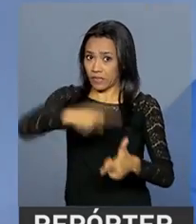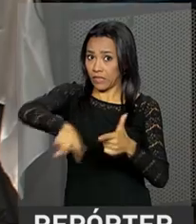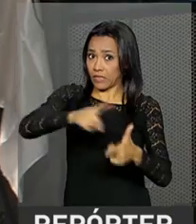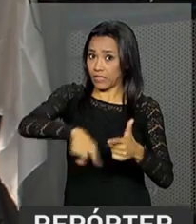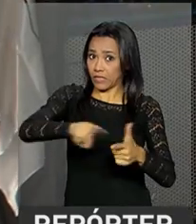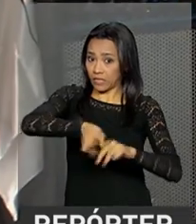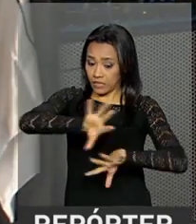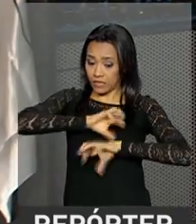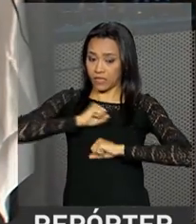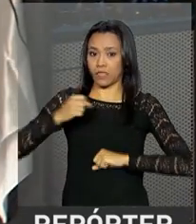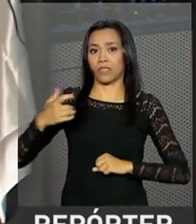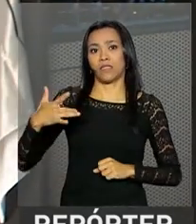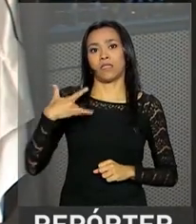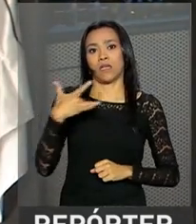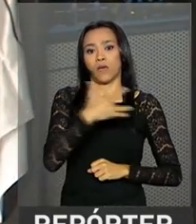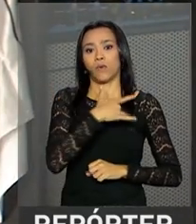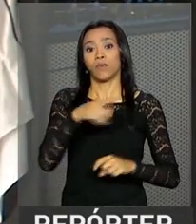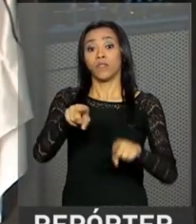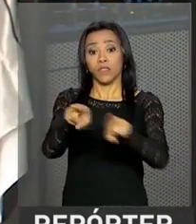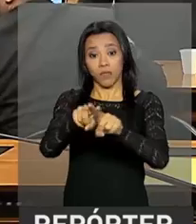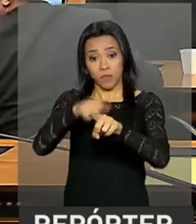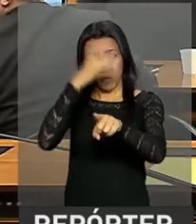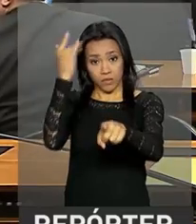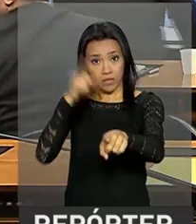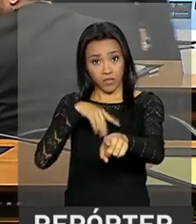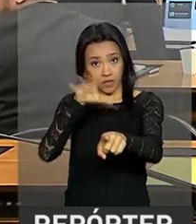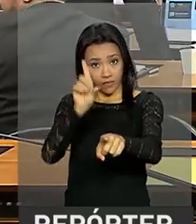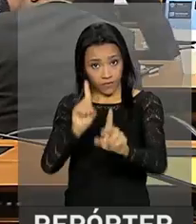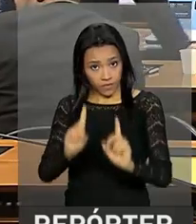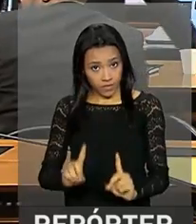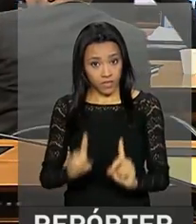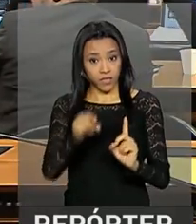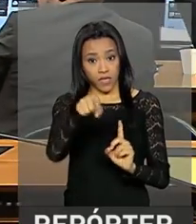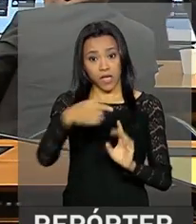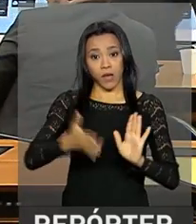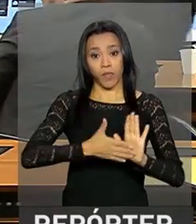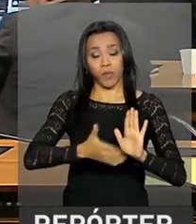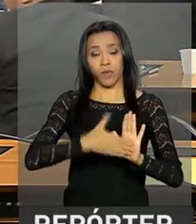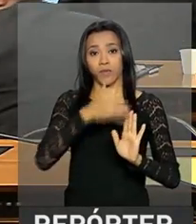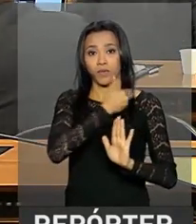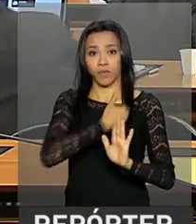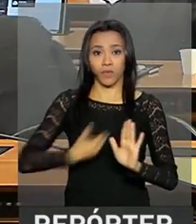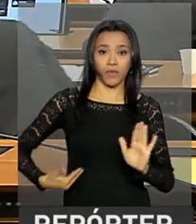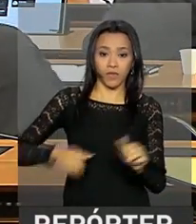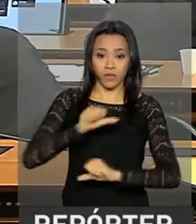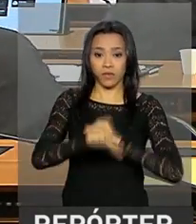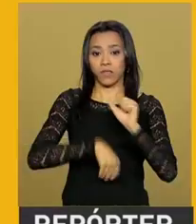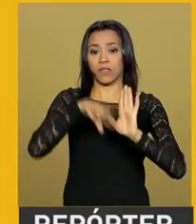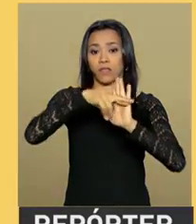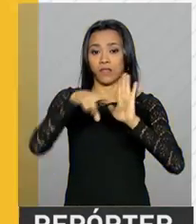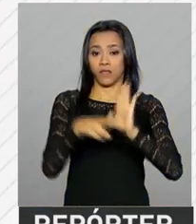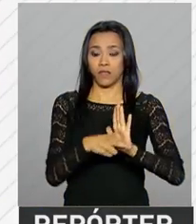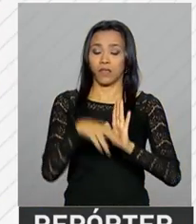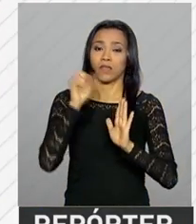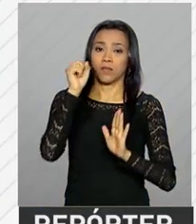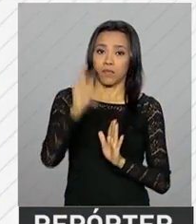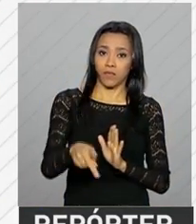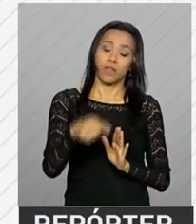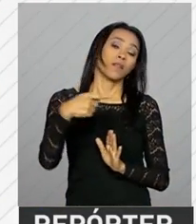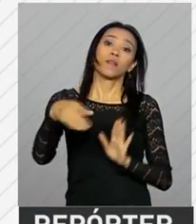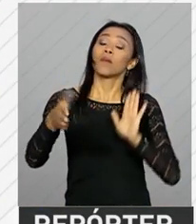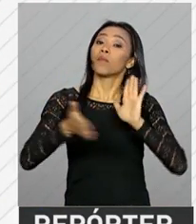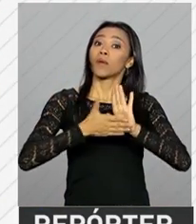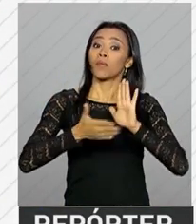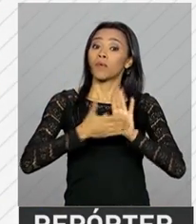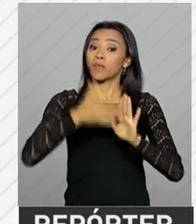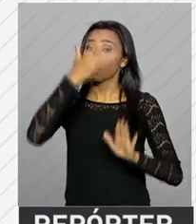biológicos, e para pessoas com deficiência. Essa é a proposta do governo na reforma da Previdência. A proposta é que